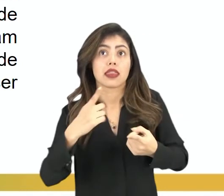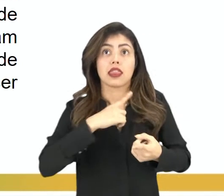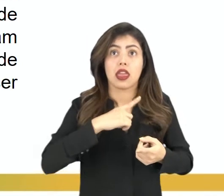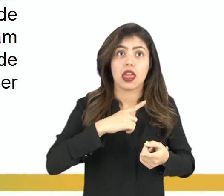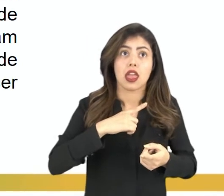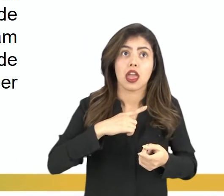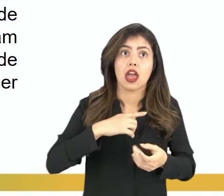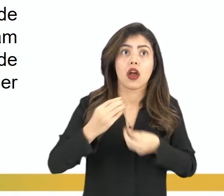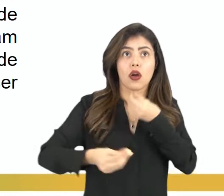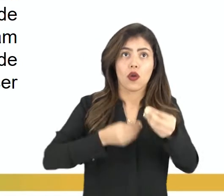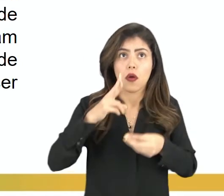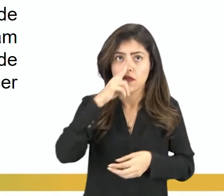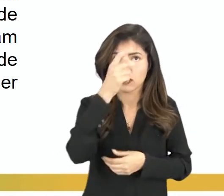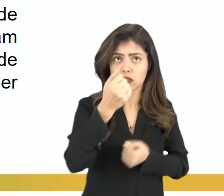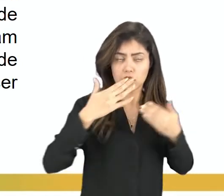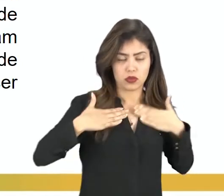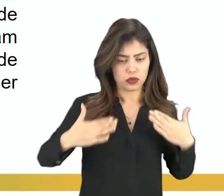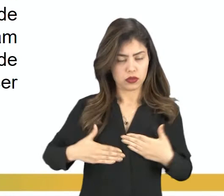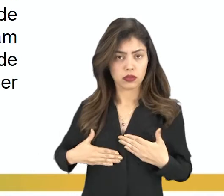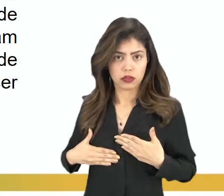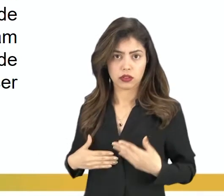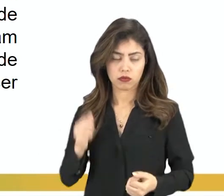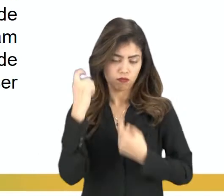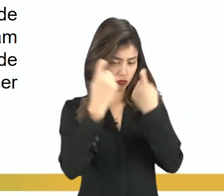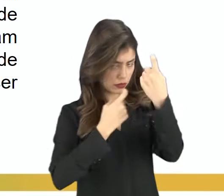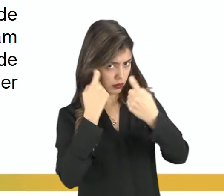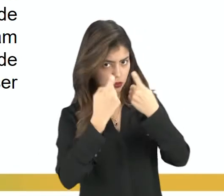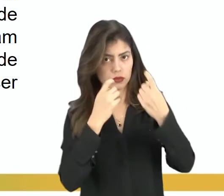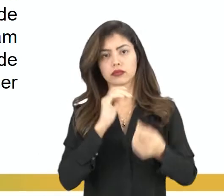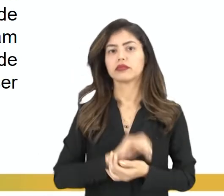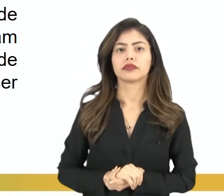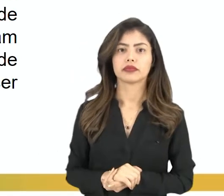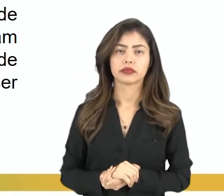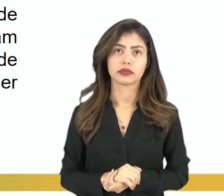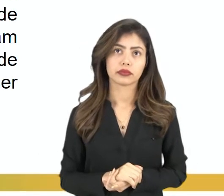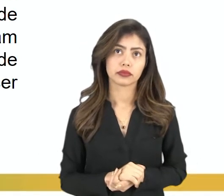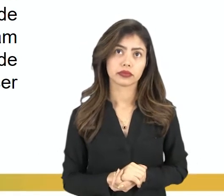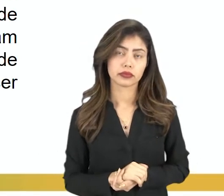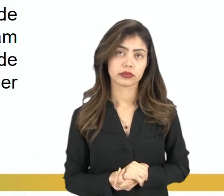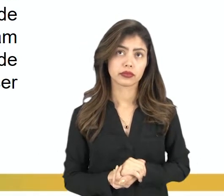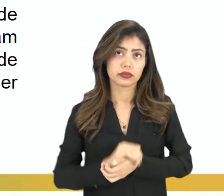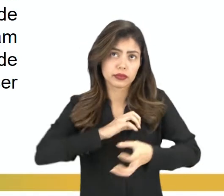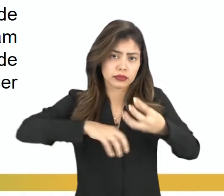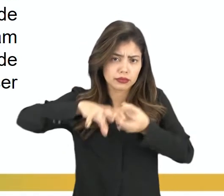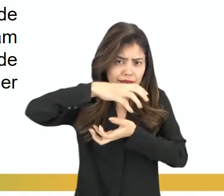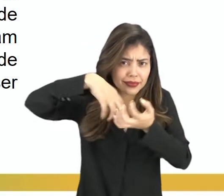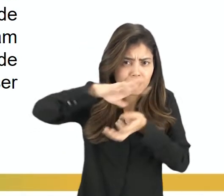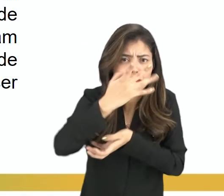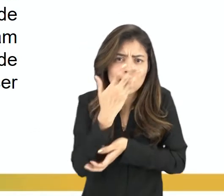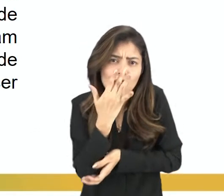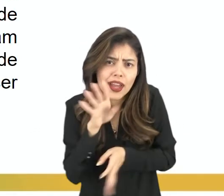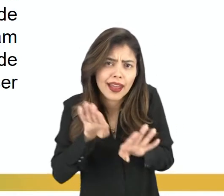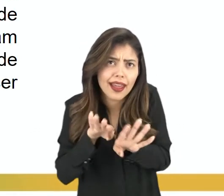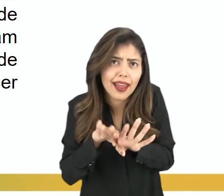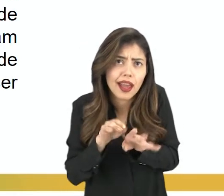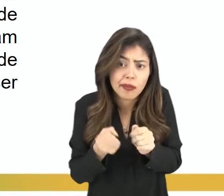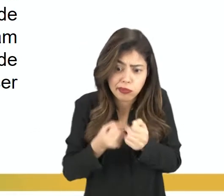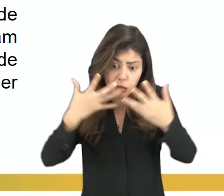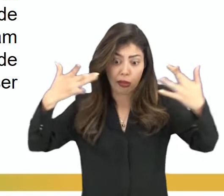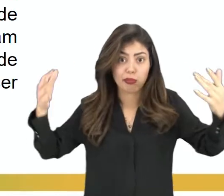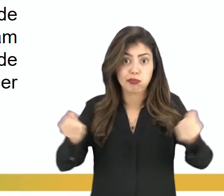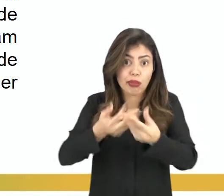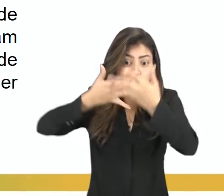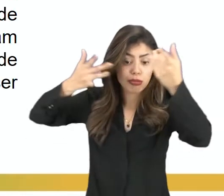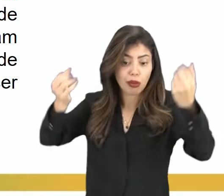embora permeada por uma forte presença do corpo e dos gestos. Os emaranhados de linhas e cores que explodem